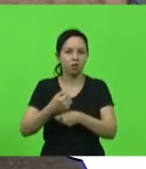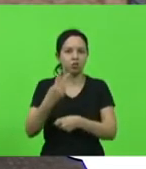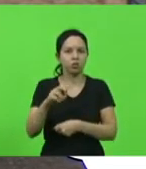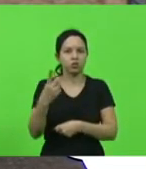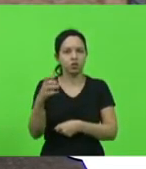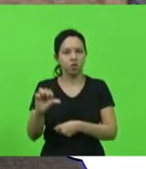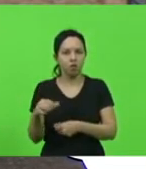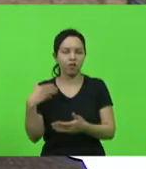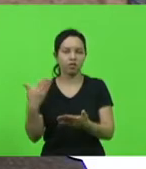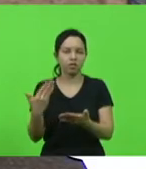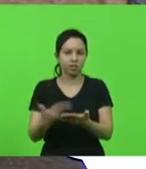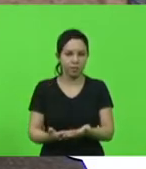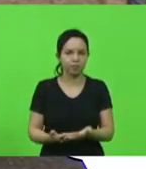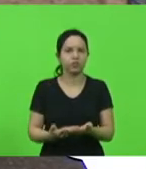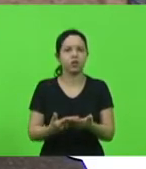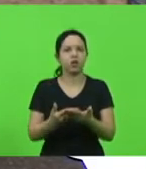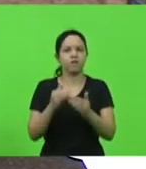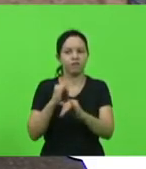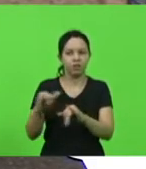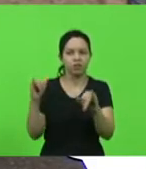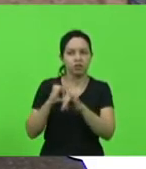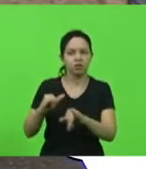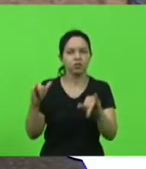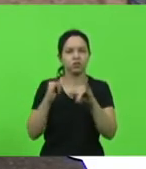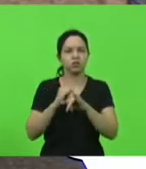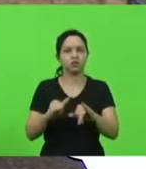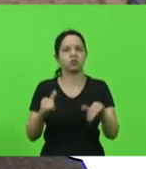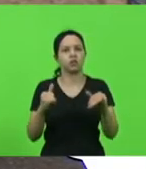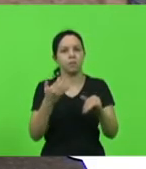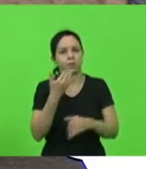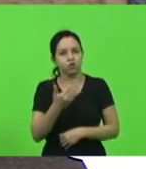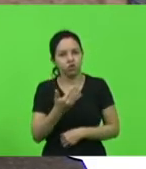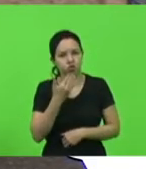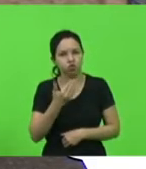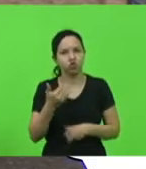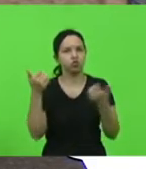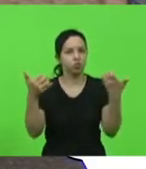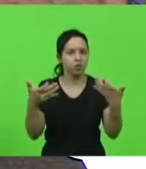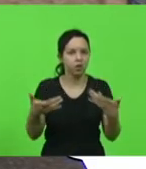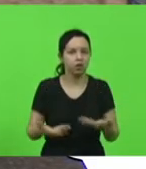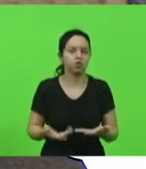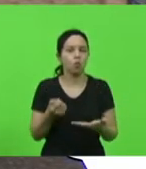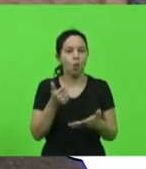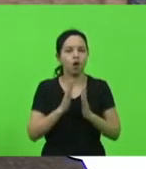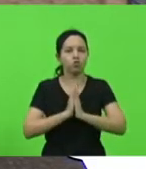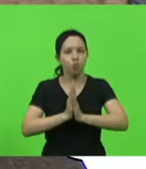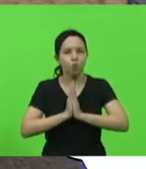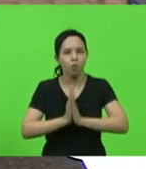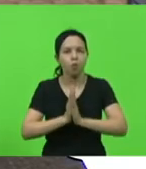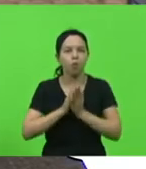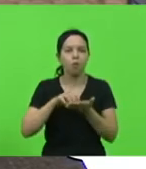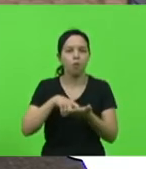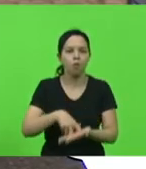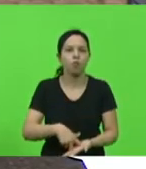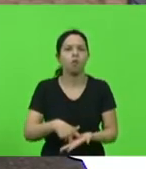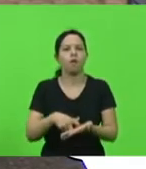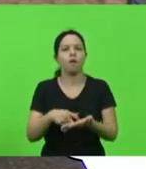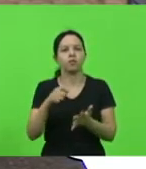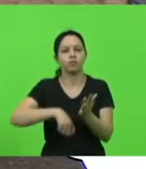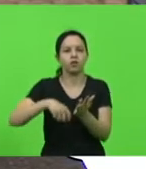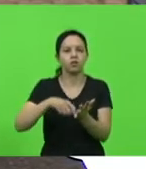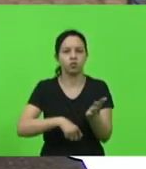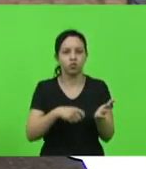2019, alertando, trazendo a conhecimento, pedindo, praticamente suplicando assinaturas aqui dentro, aqui, para que a